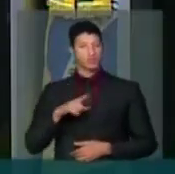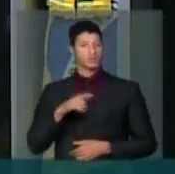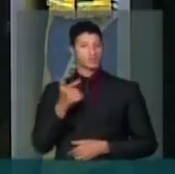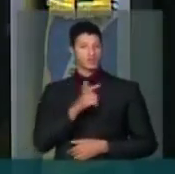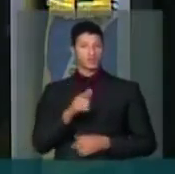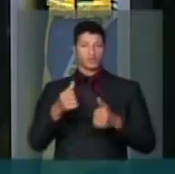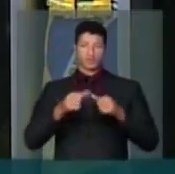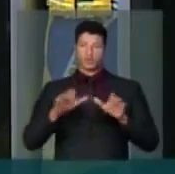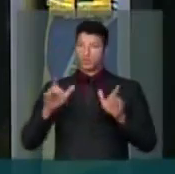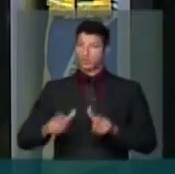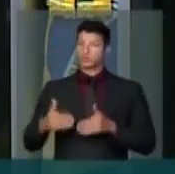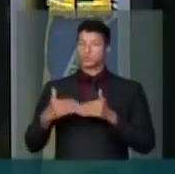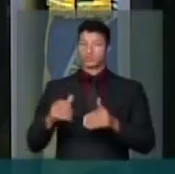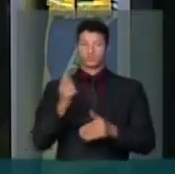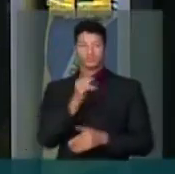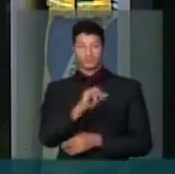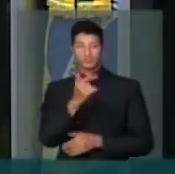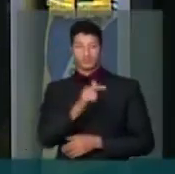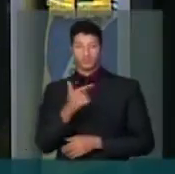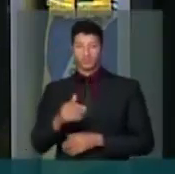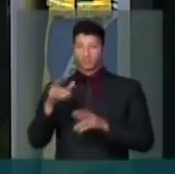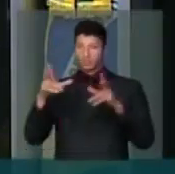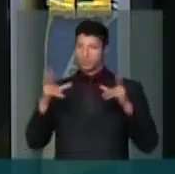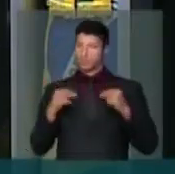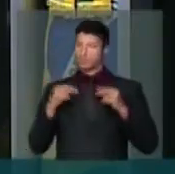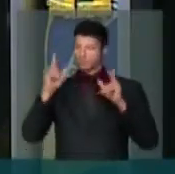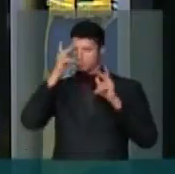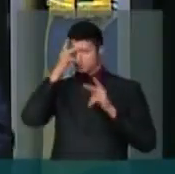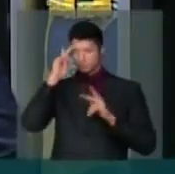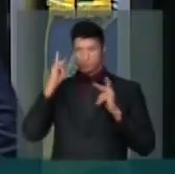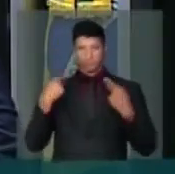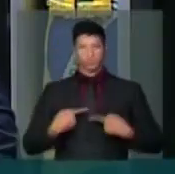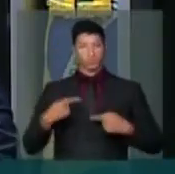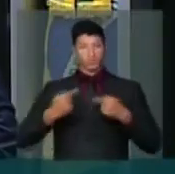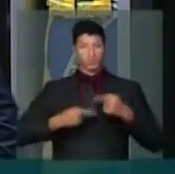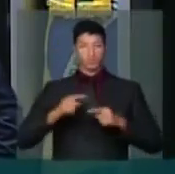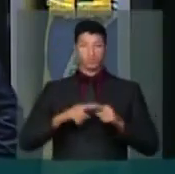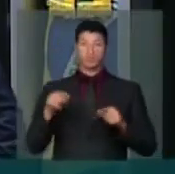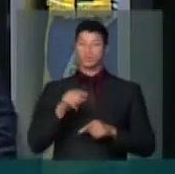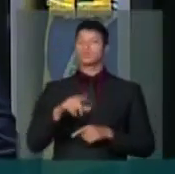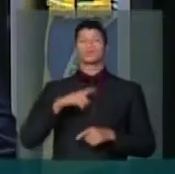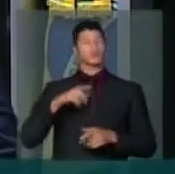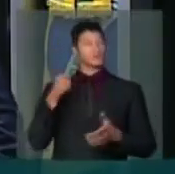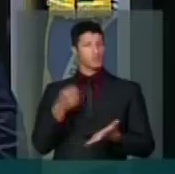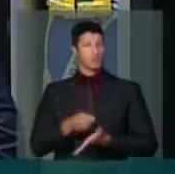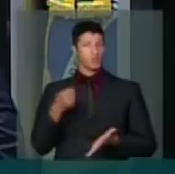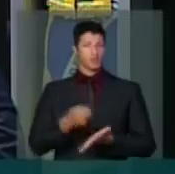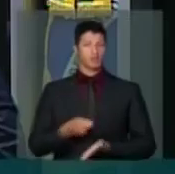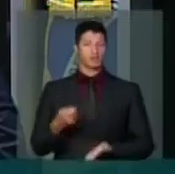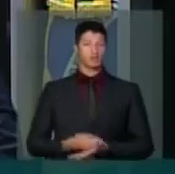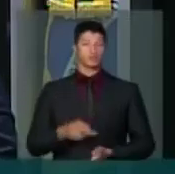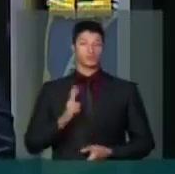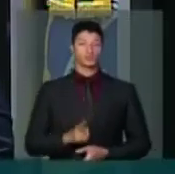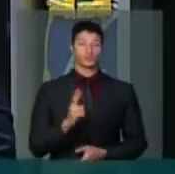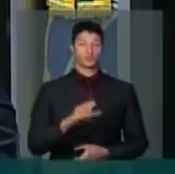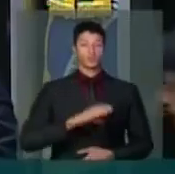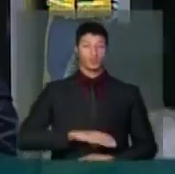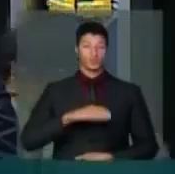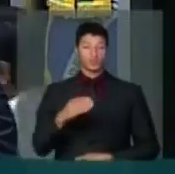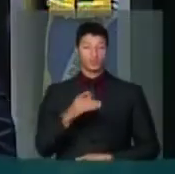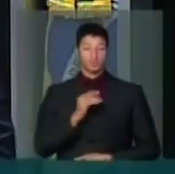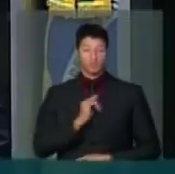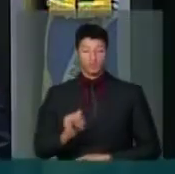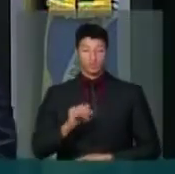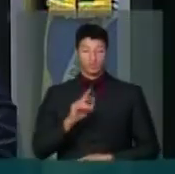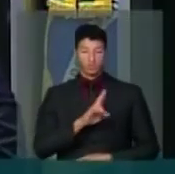estaria onde está, se não fosse por méritos pessoais e políticos, mas Vossa Excelência tem um dever de continuar com essa coragem e